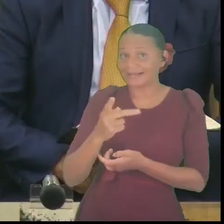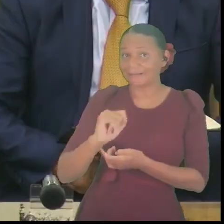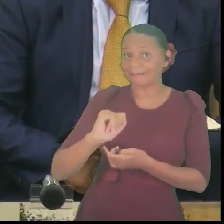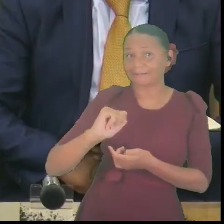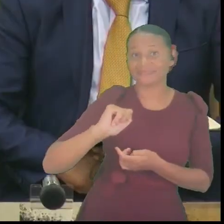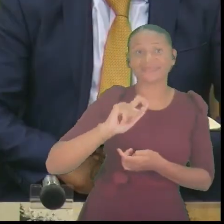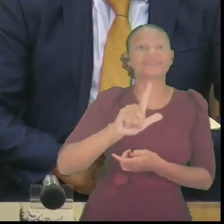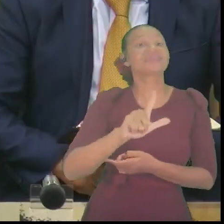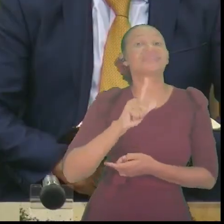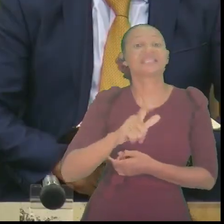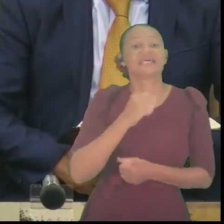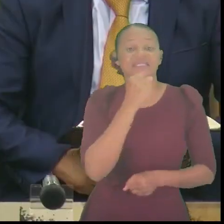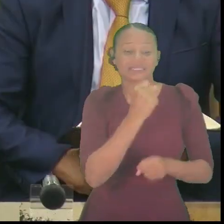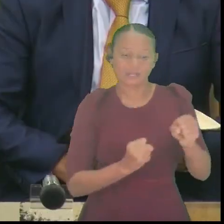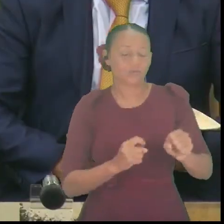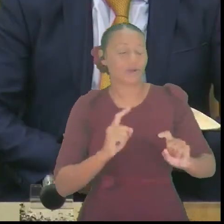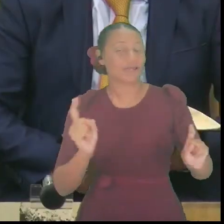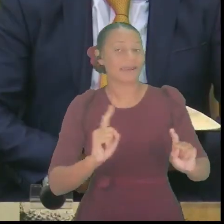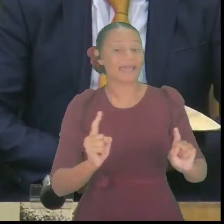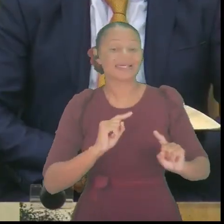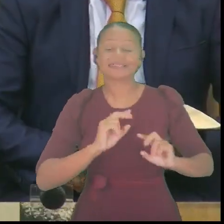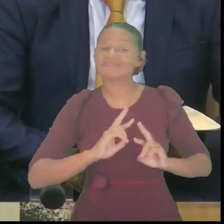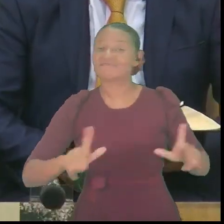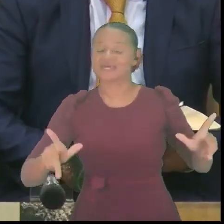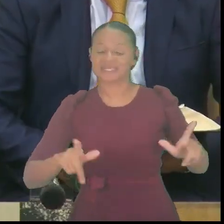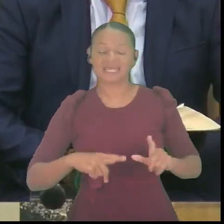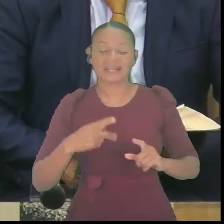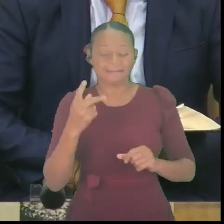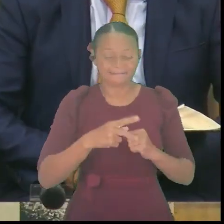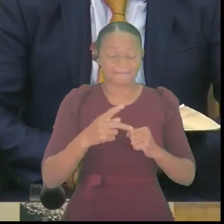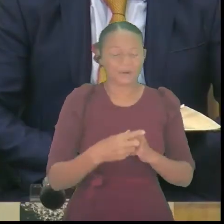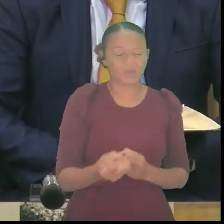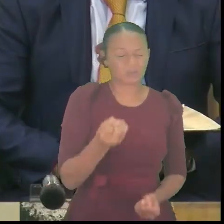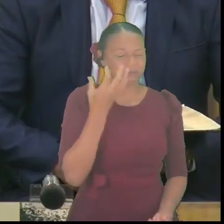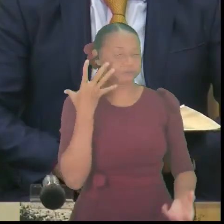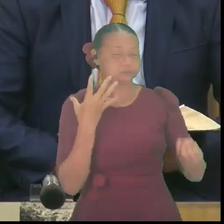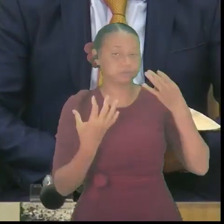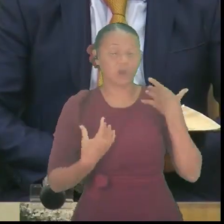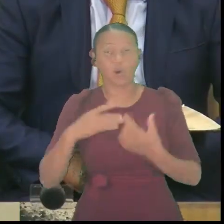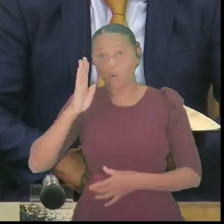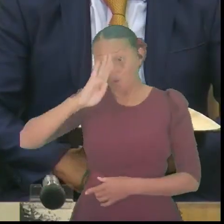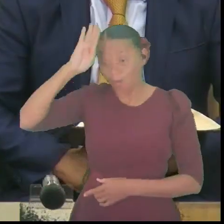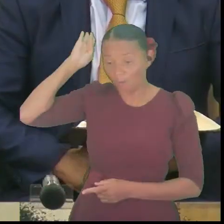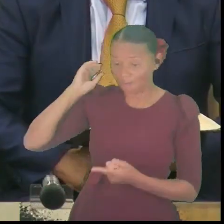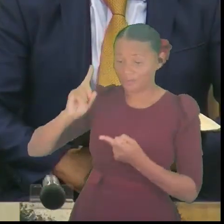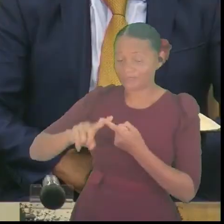pena capital era apedrejamento. Em Roma, a pena capital eram duas: